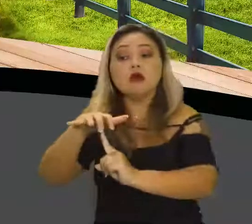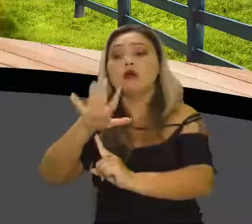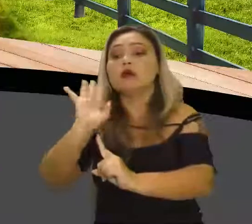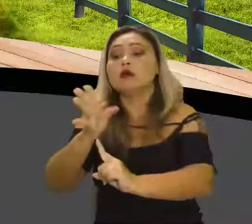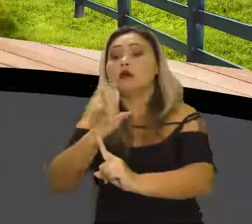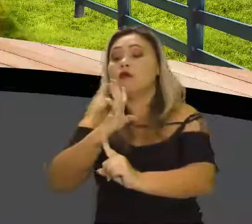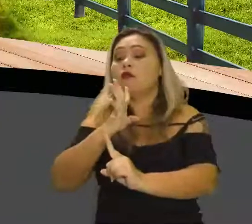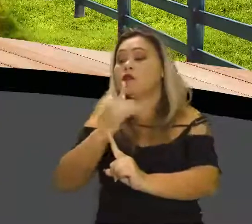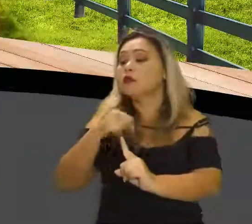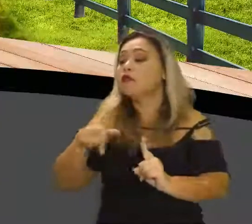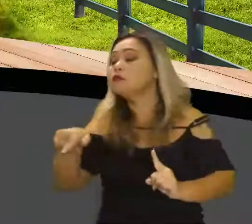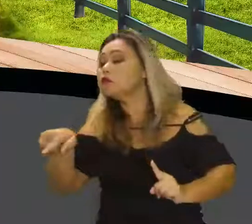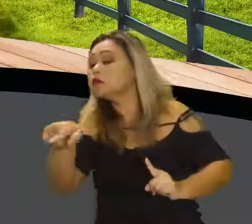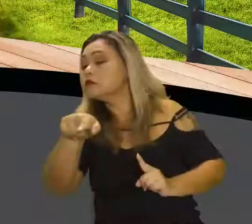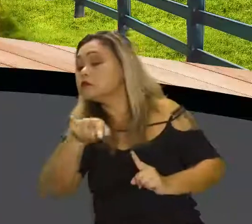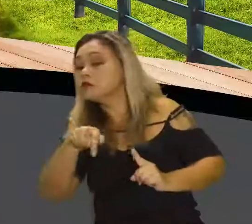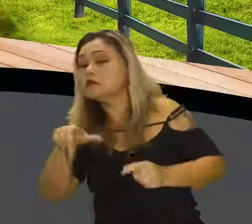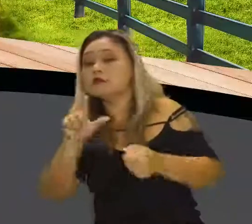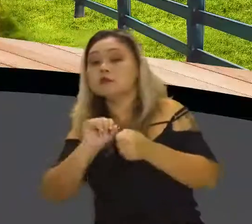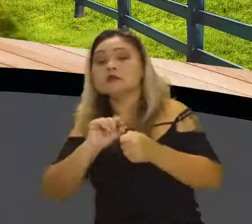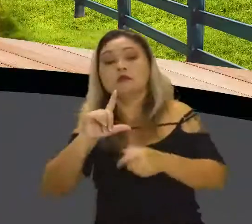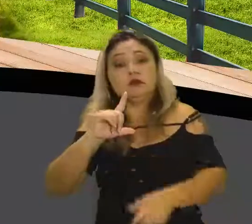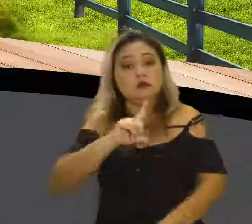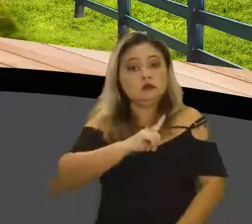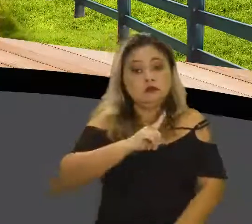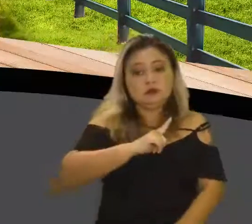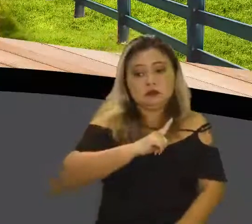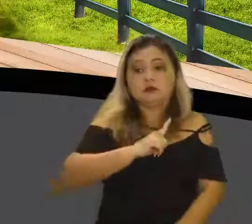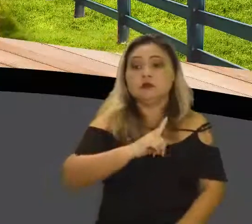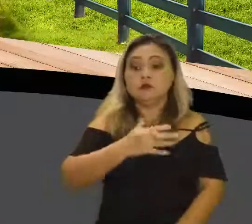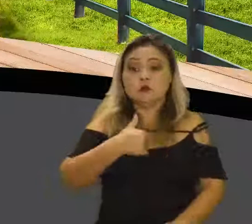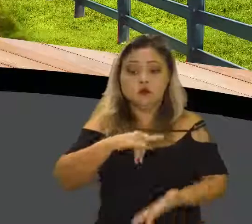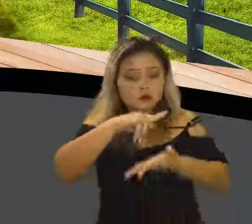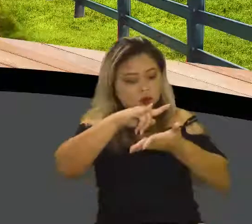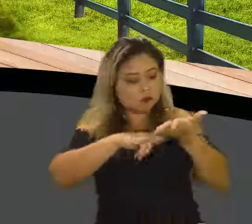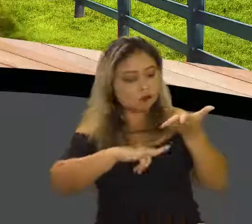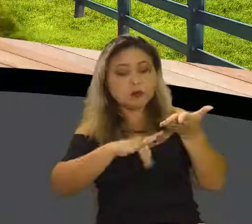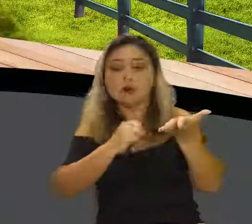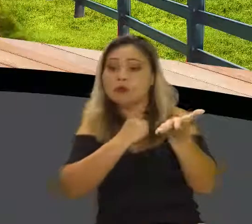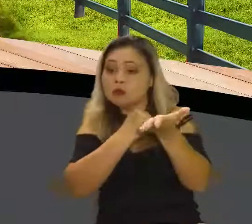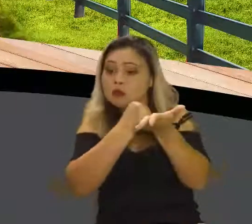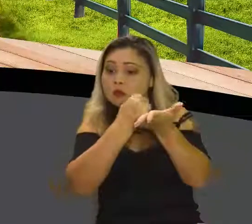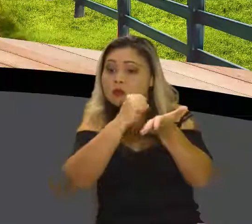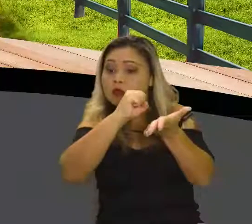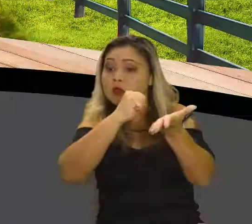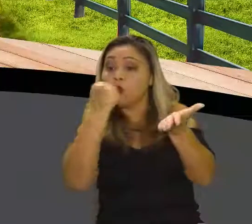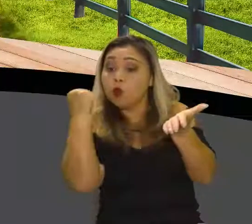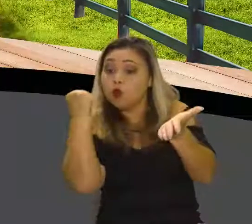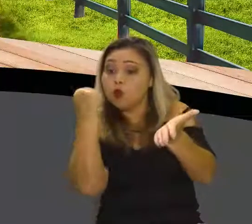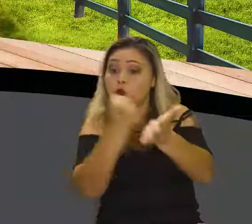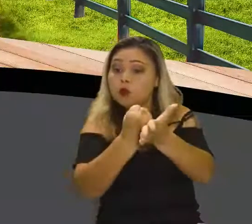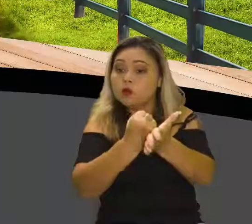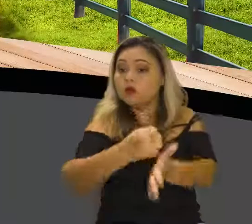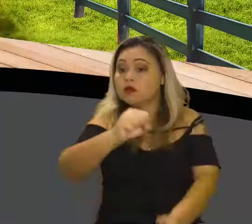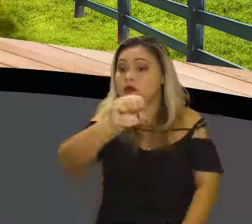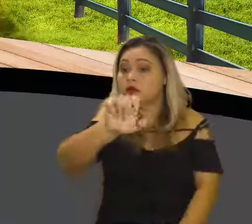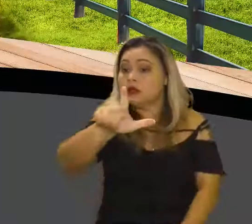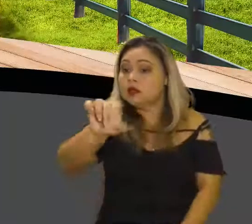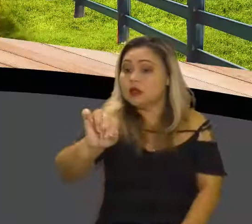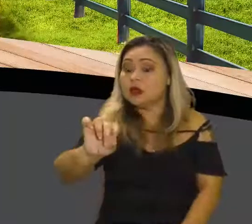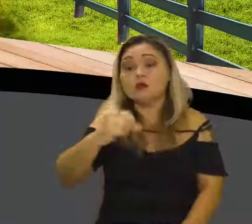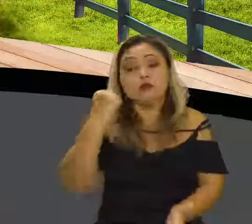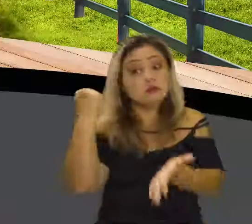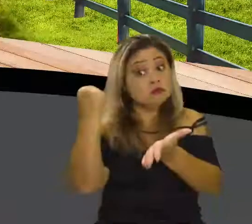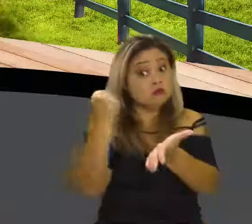conhece o estabelecimento, que tem a credencial, um selo de permissão, né? Porque tem que ter